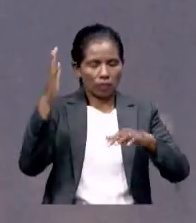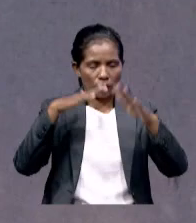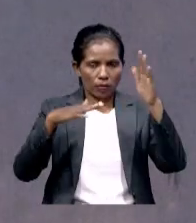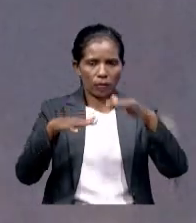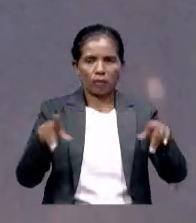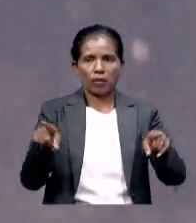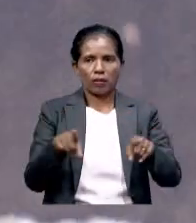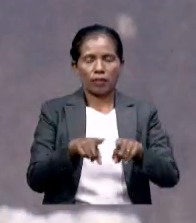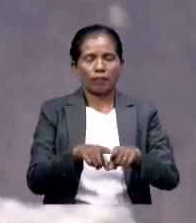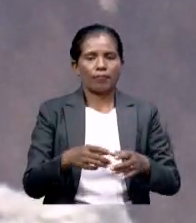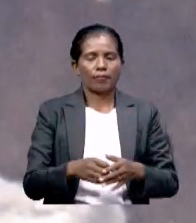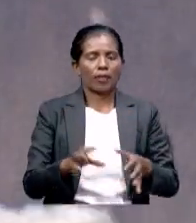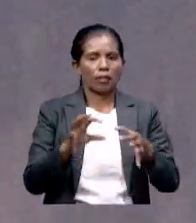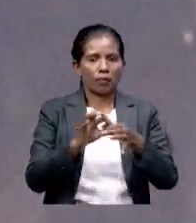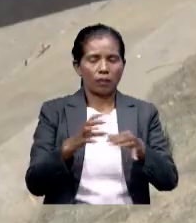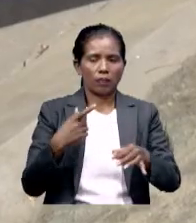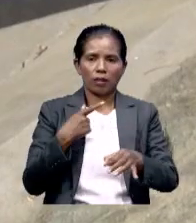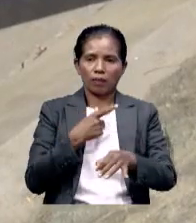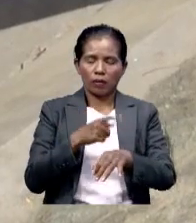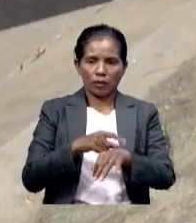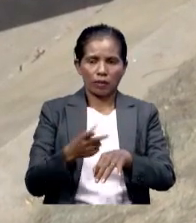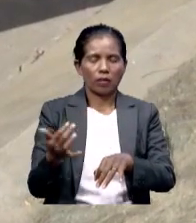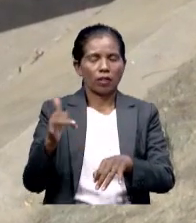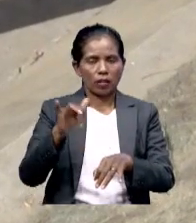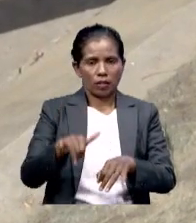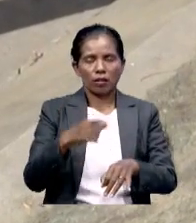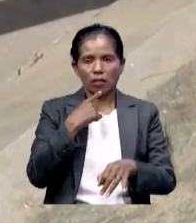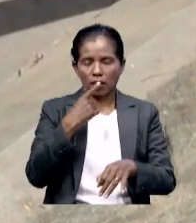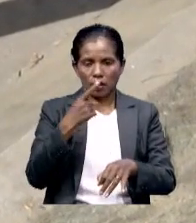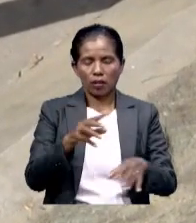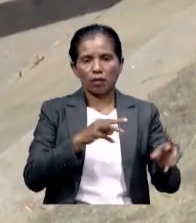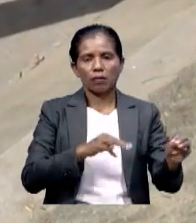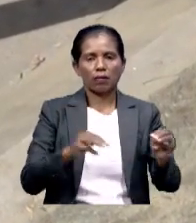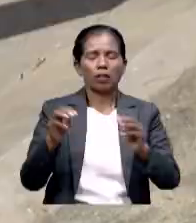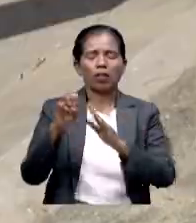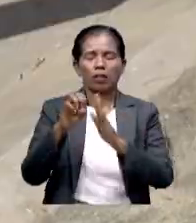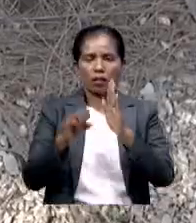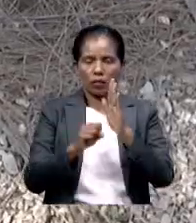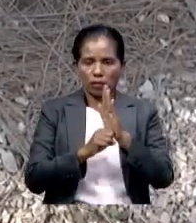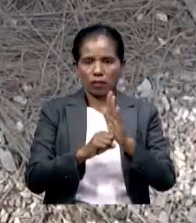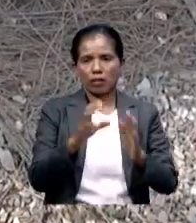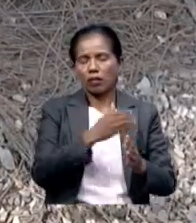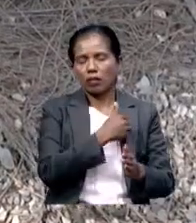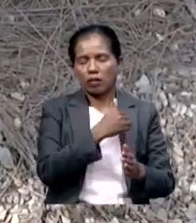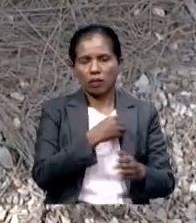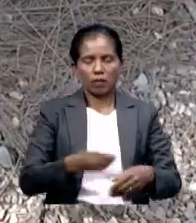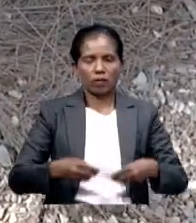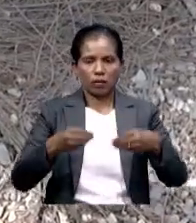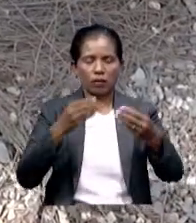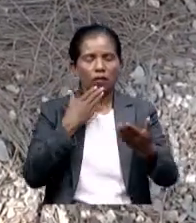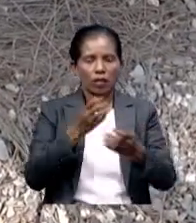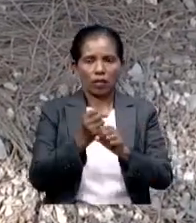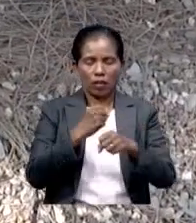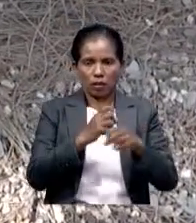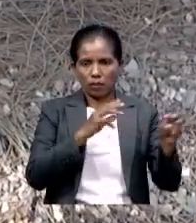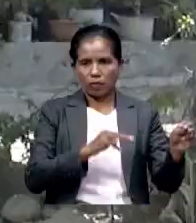hanesa. Nune, membro Parlamento Nacional Sira Mos considera mudança estatuto ne la dau fo solução ka halo mudança